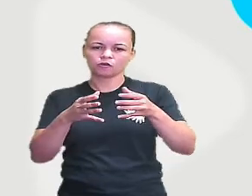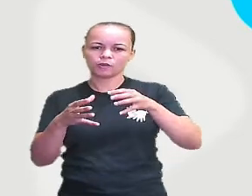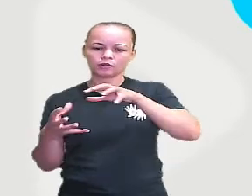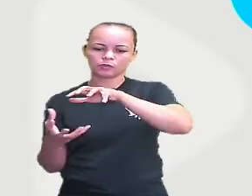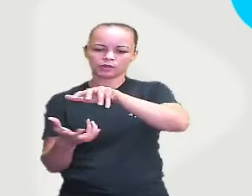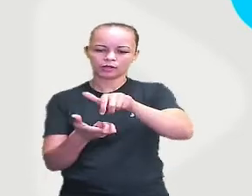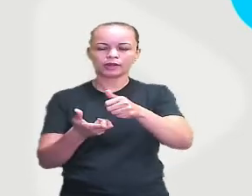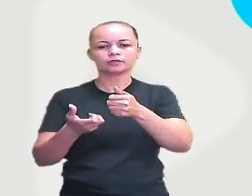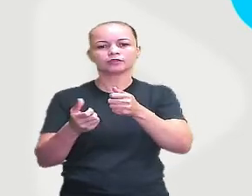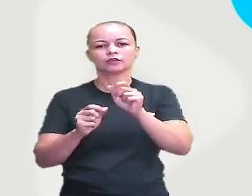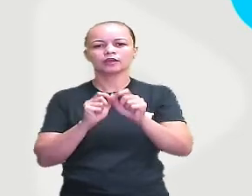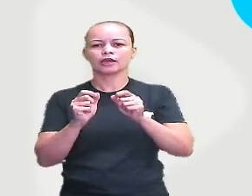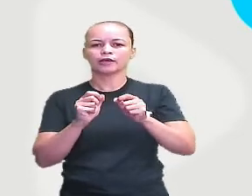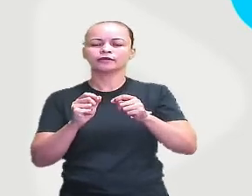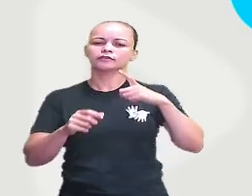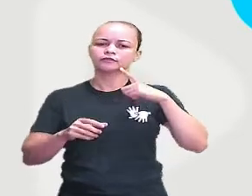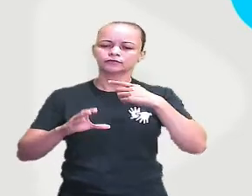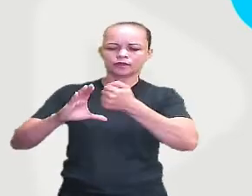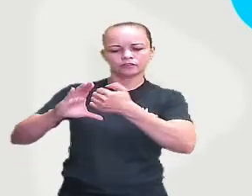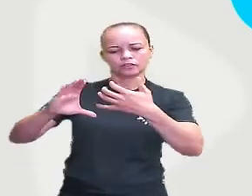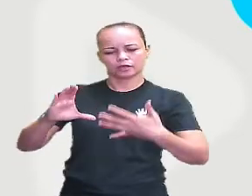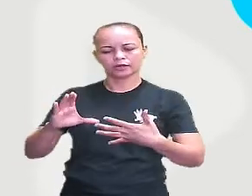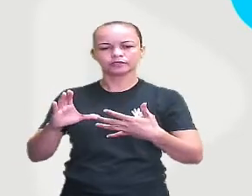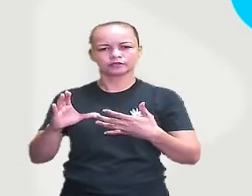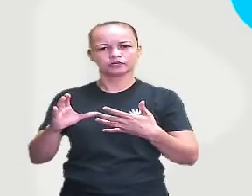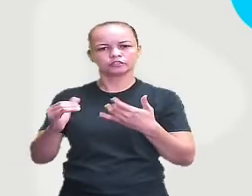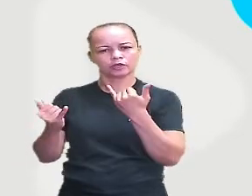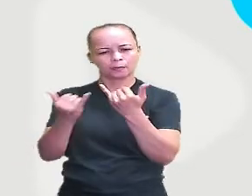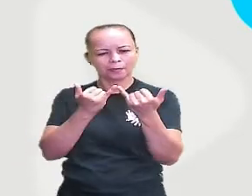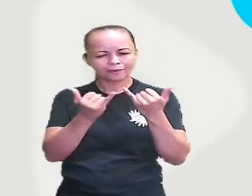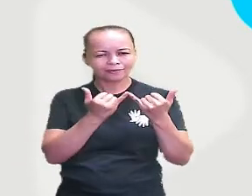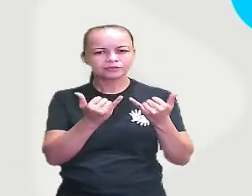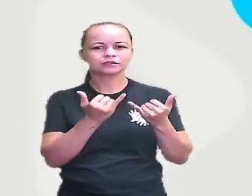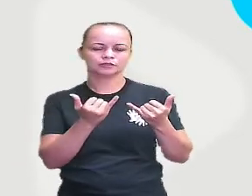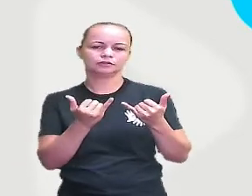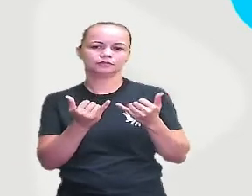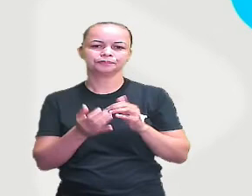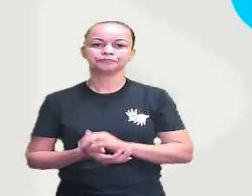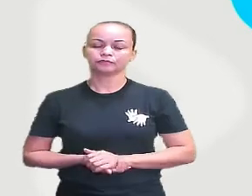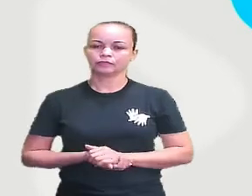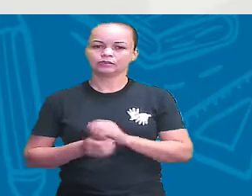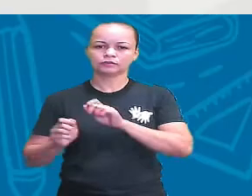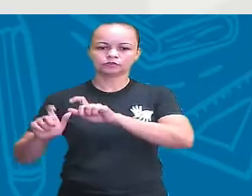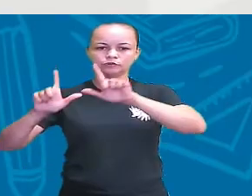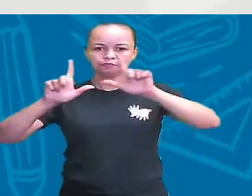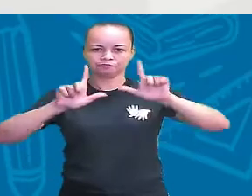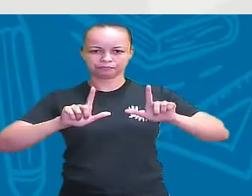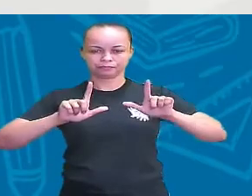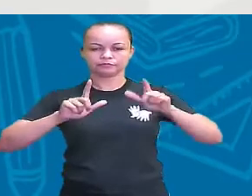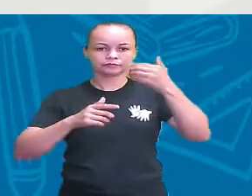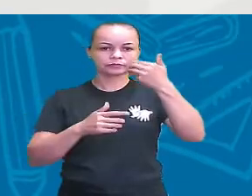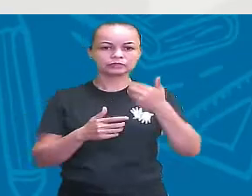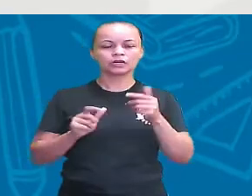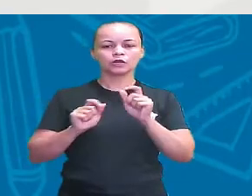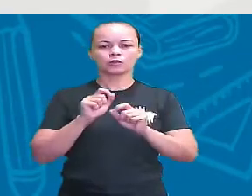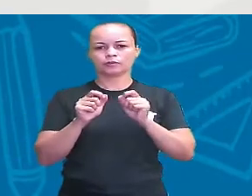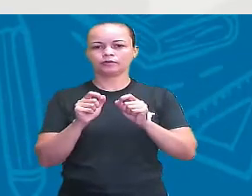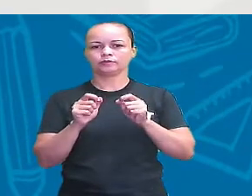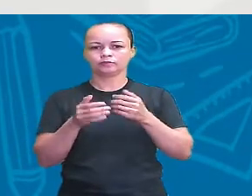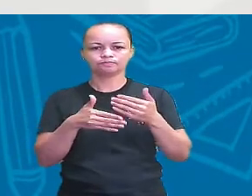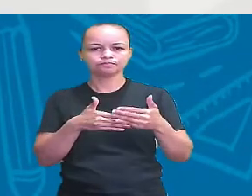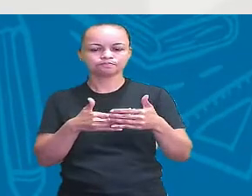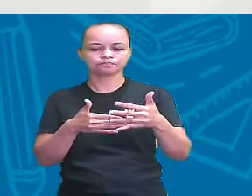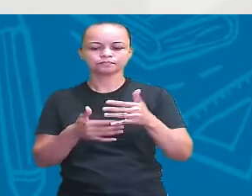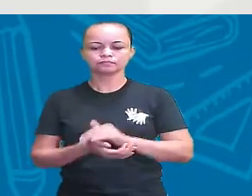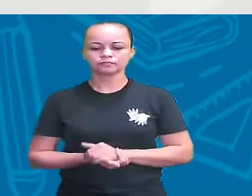possuem características distintas entre si. Dito isso, volta aqui comigo, produção, para que a gente não possa perder tempo. Então, eu